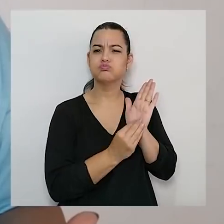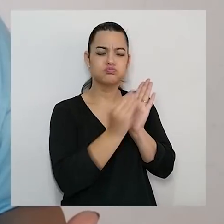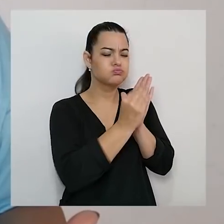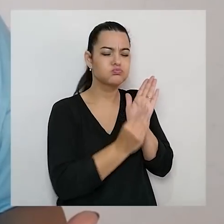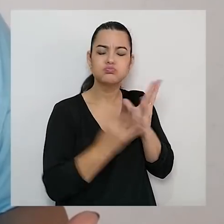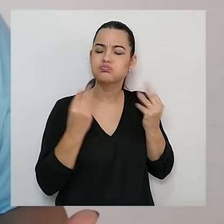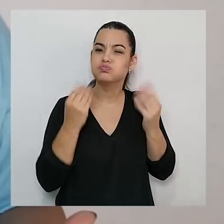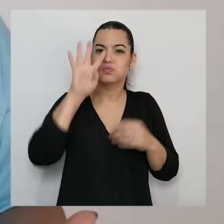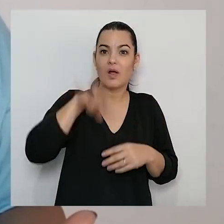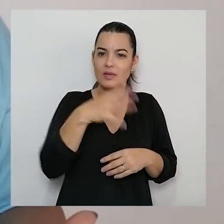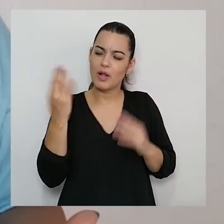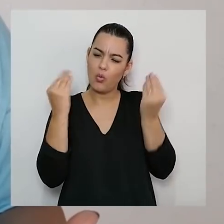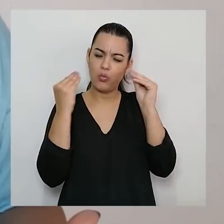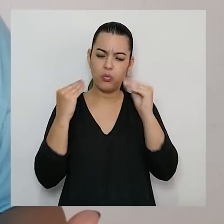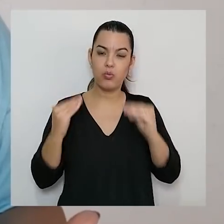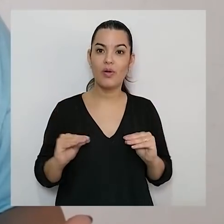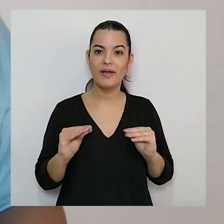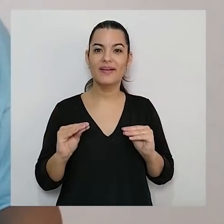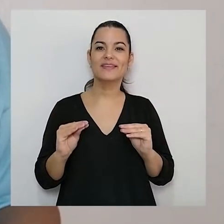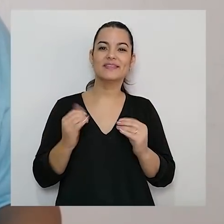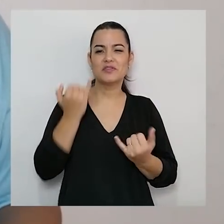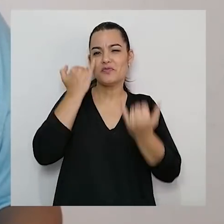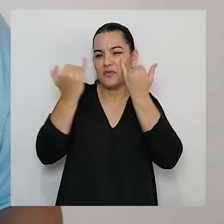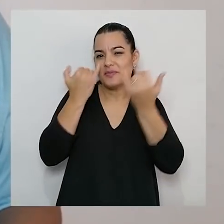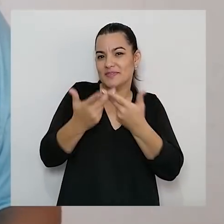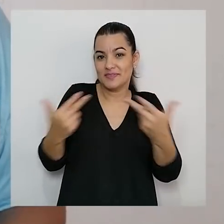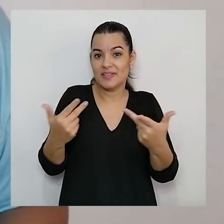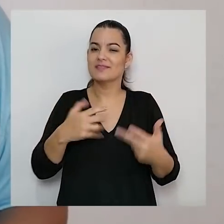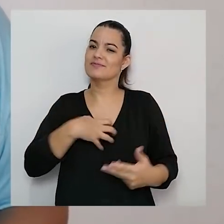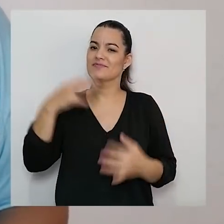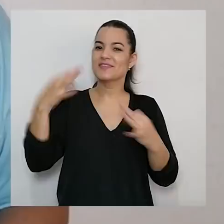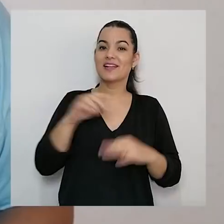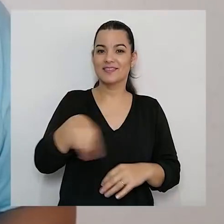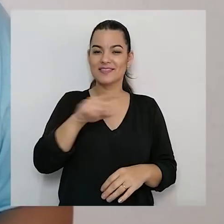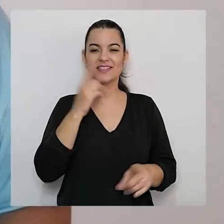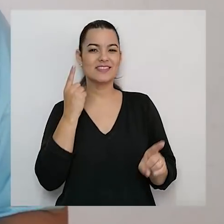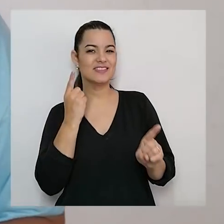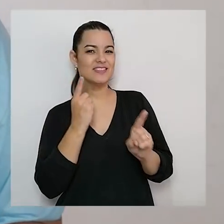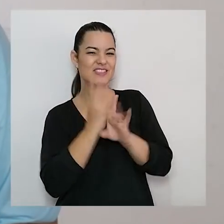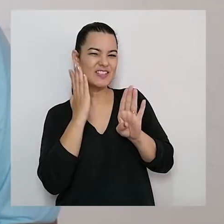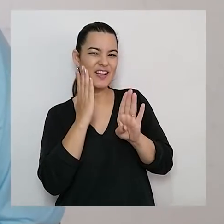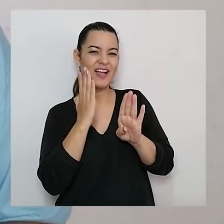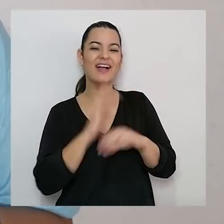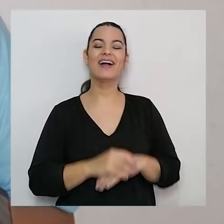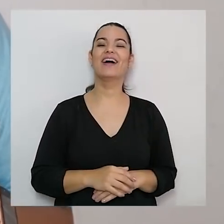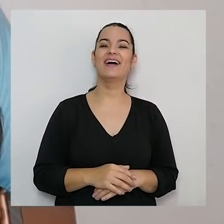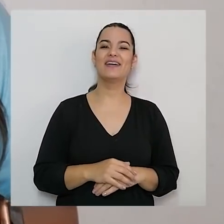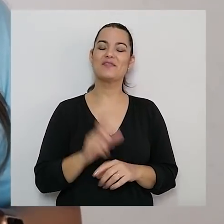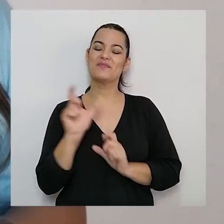bem recheada de informações aí, porque eu tenho certeza que vocês vão descobrir